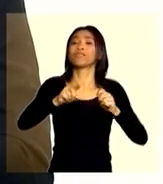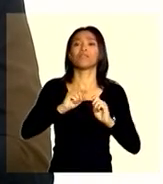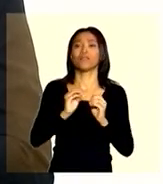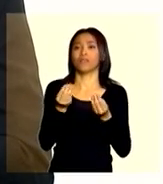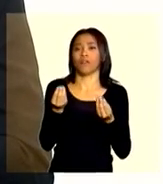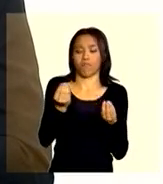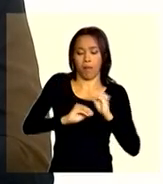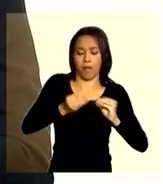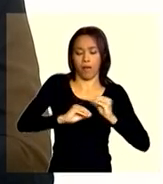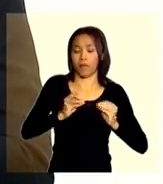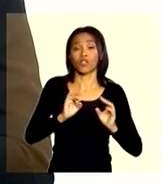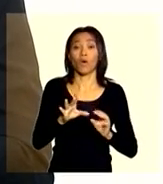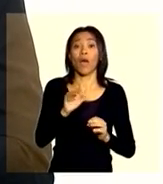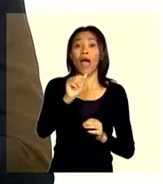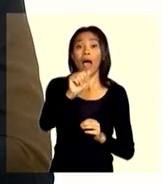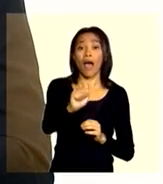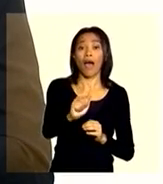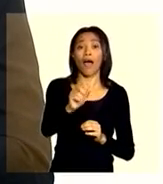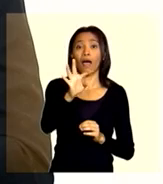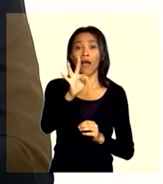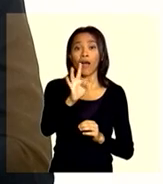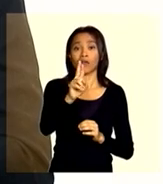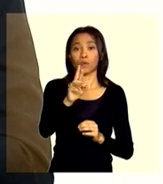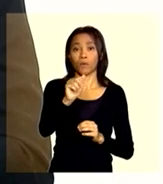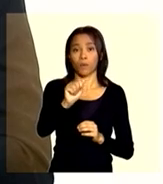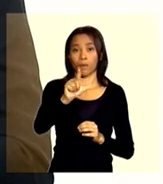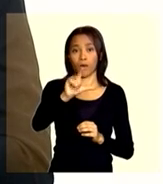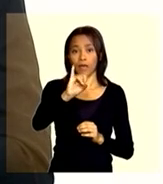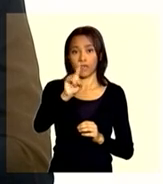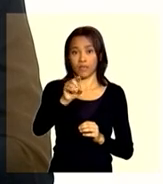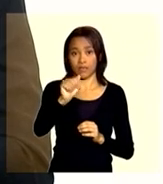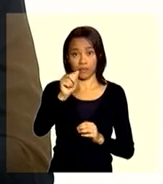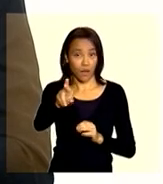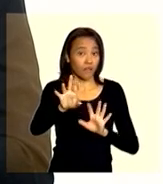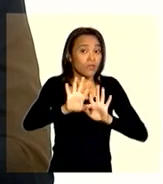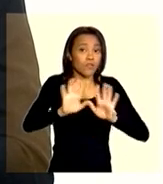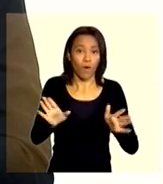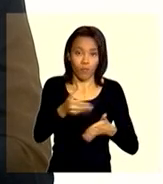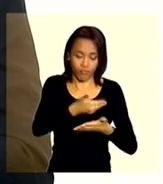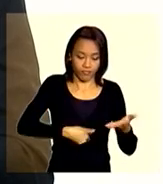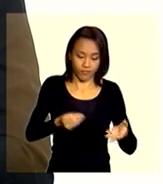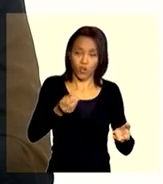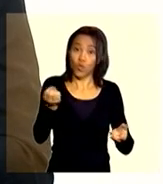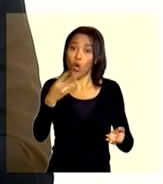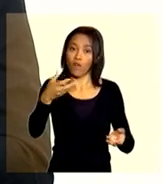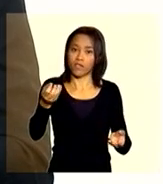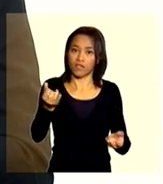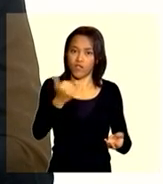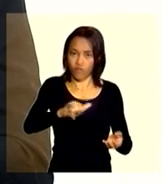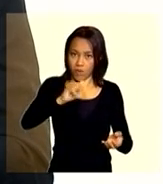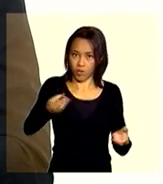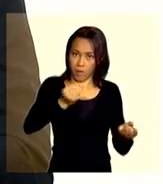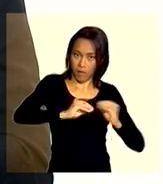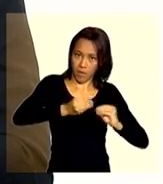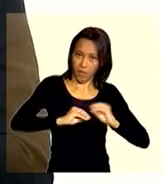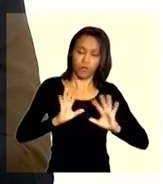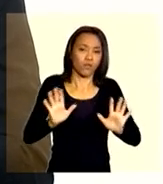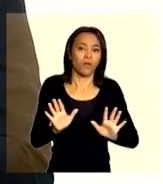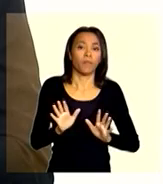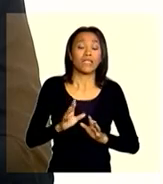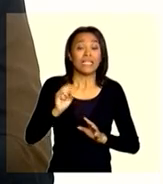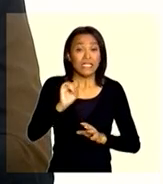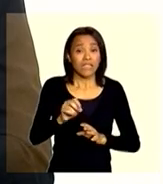fazer atualização mas para eh para acessar o c SUS existe duas formas um eh se você precisa